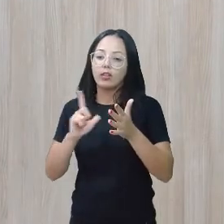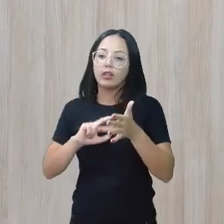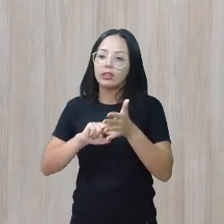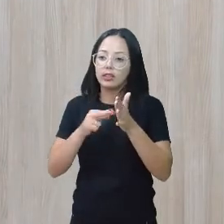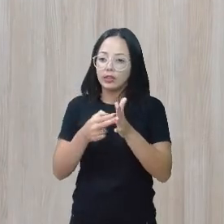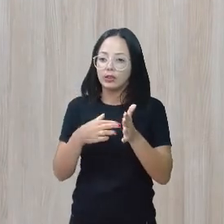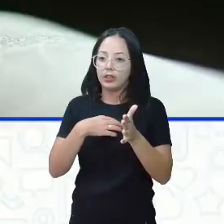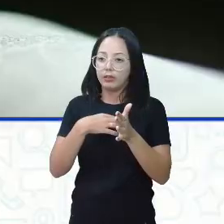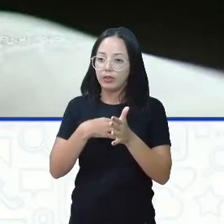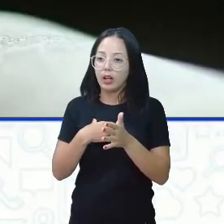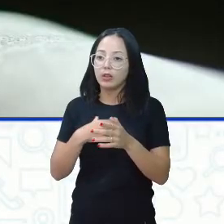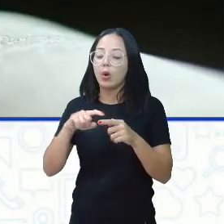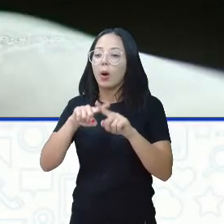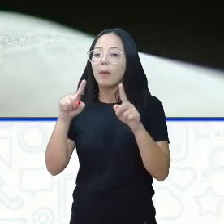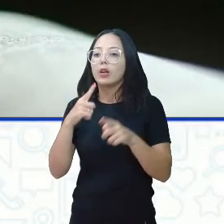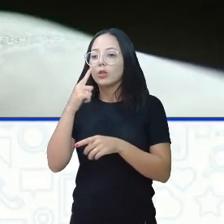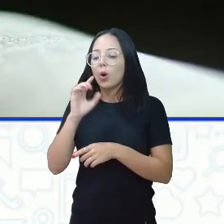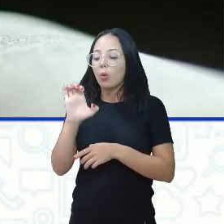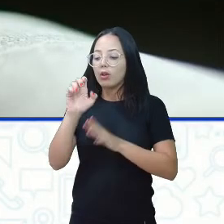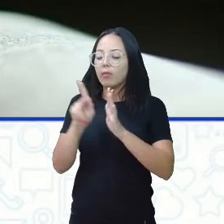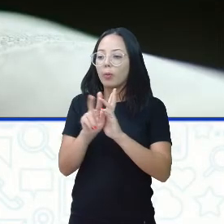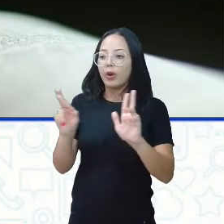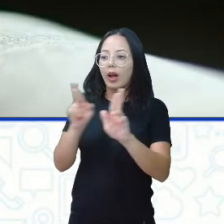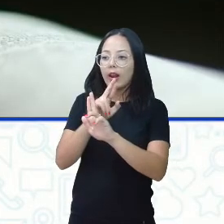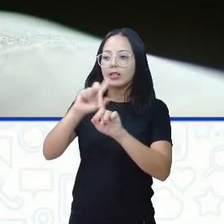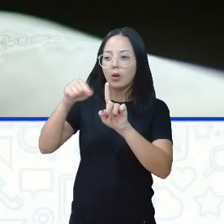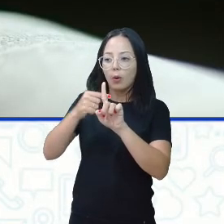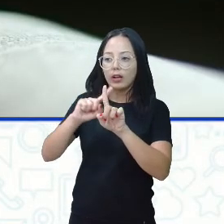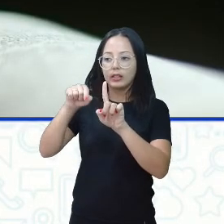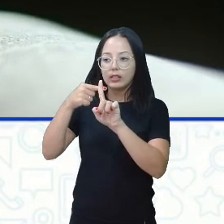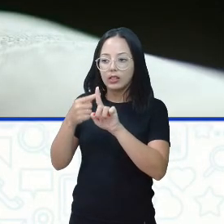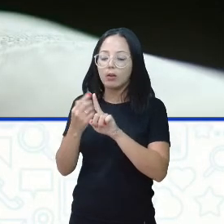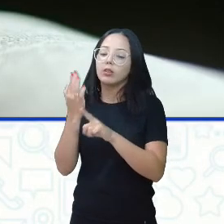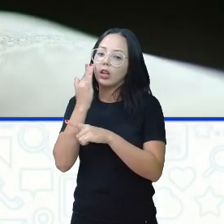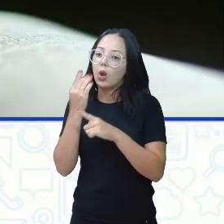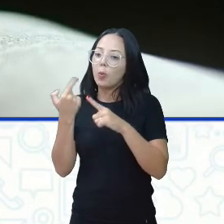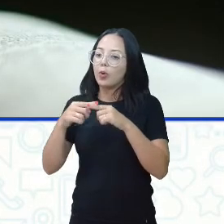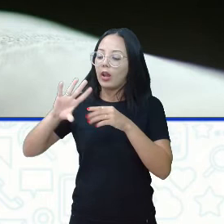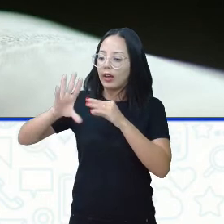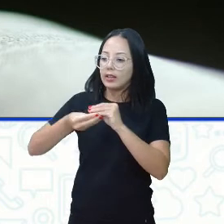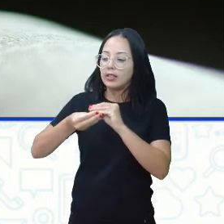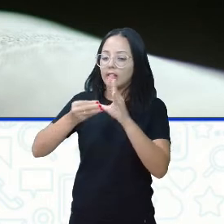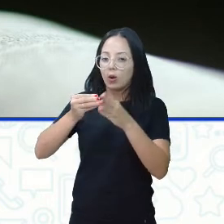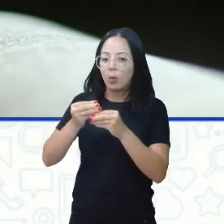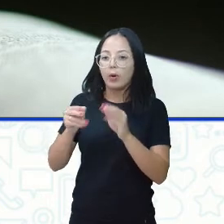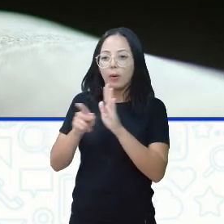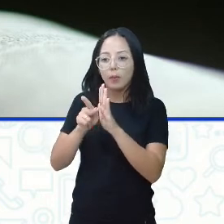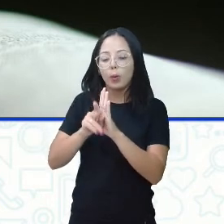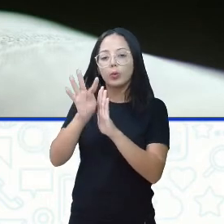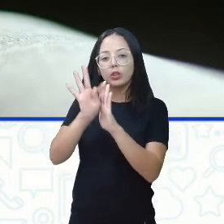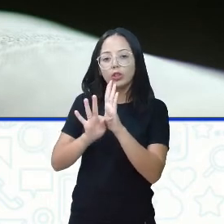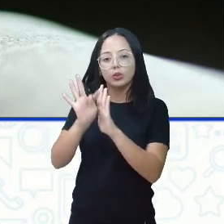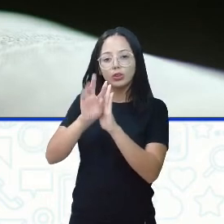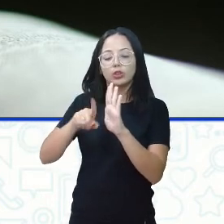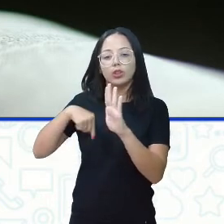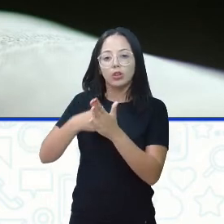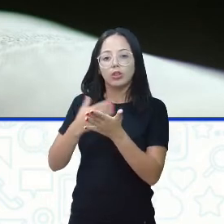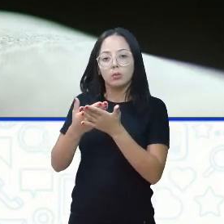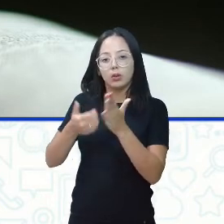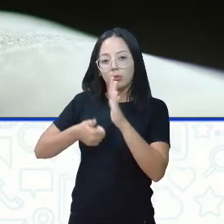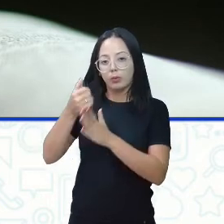sentido. Já o i estabelece uma relação de adição, né? Uma vez que acrescenta algo ao texto, como a gente viu no primeiro